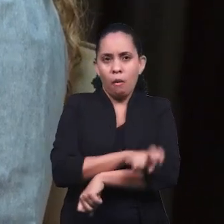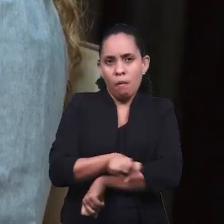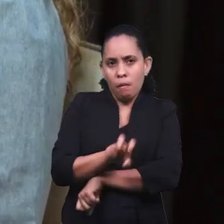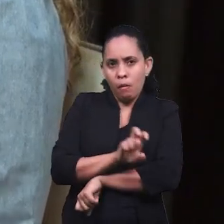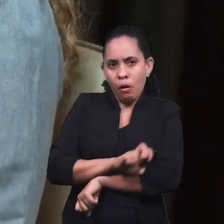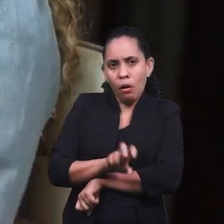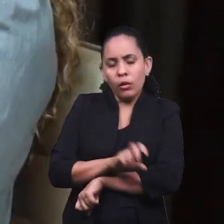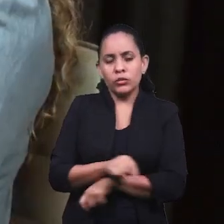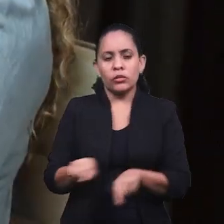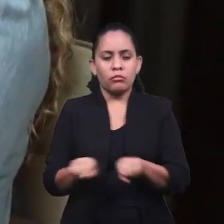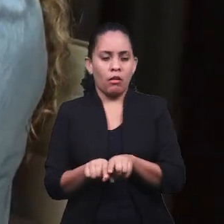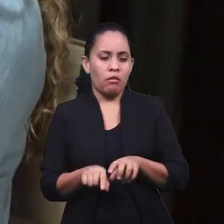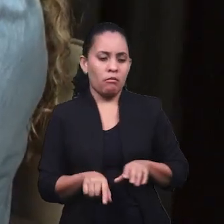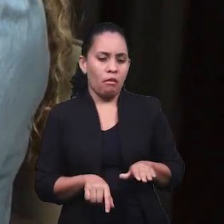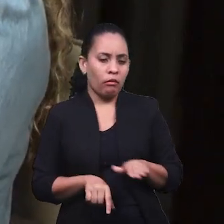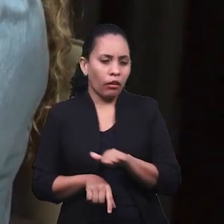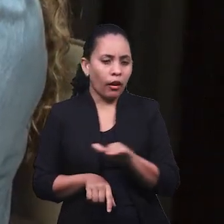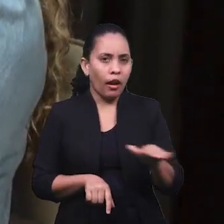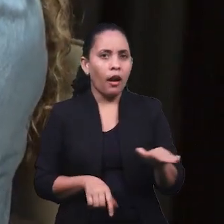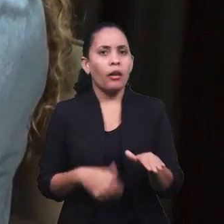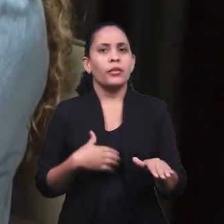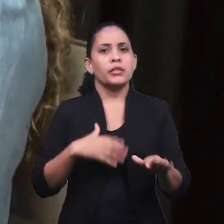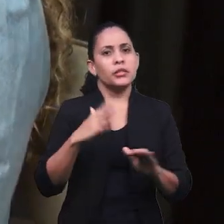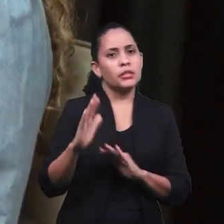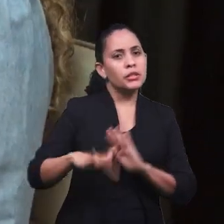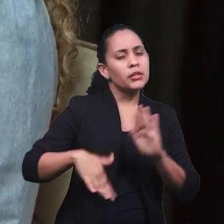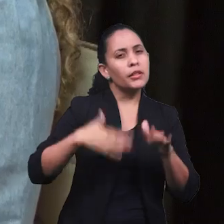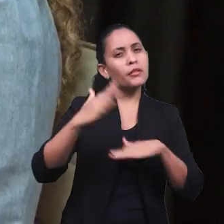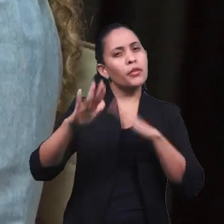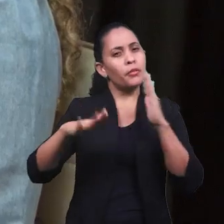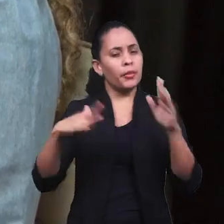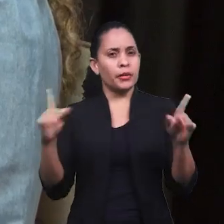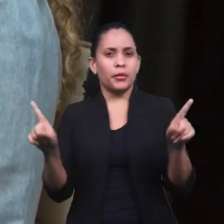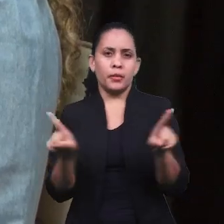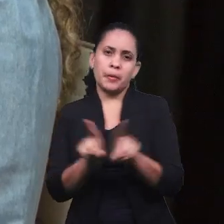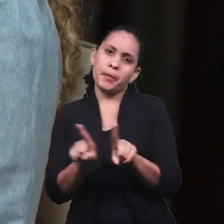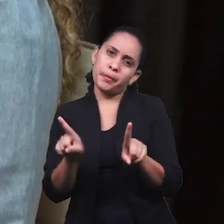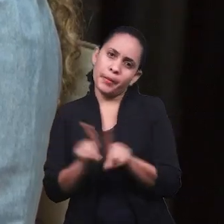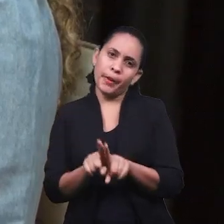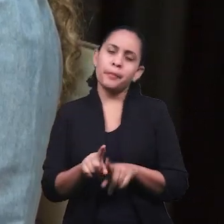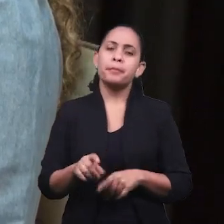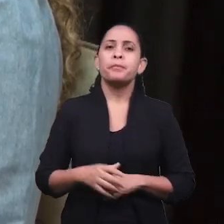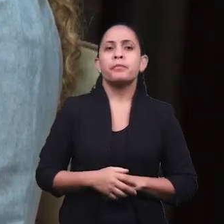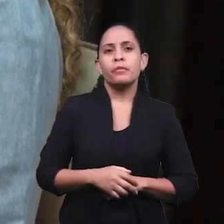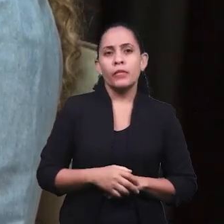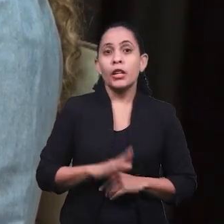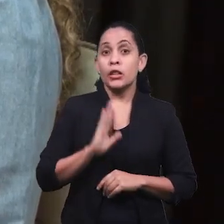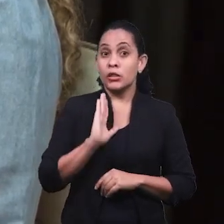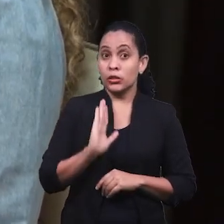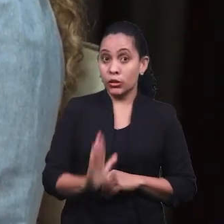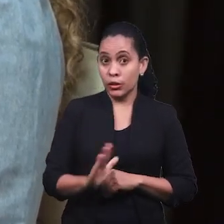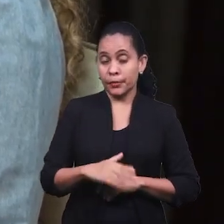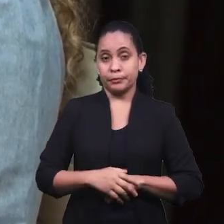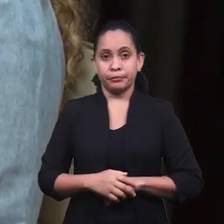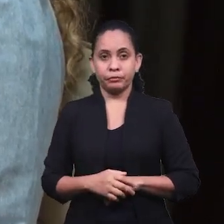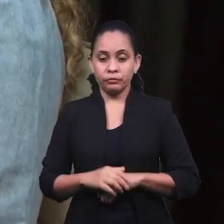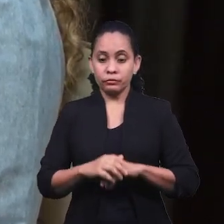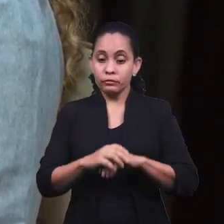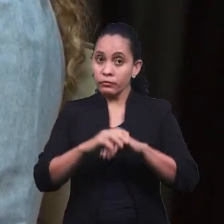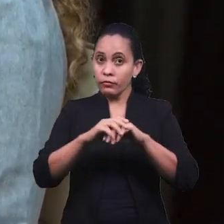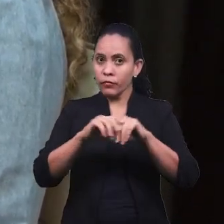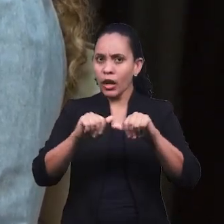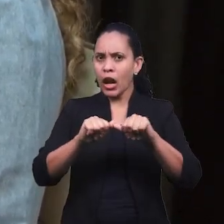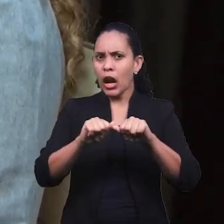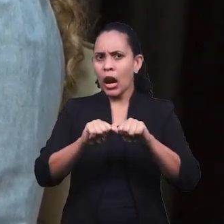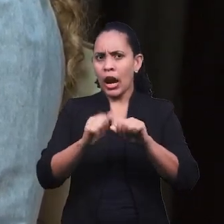desenvolver sistemas, você vai aprender a trabalhar com redes, desde o cabeamento ali, fazer mesmo a ponta do